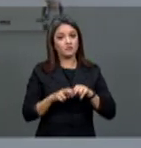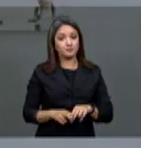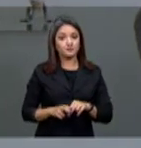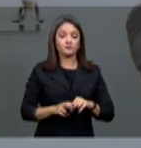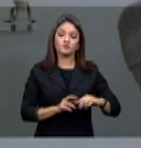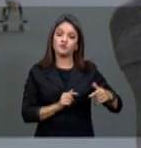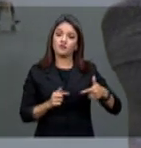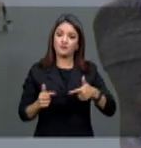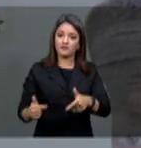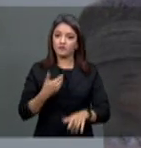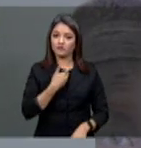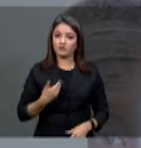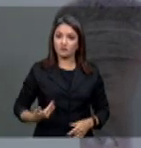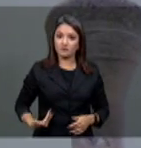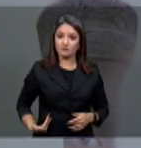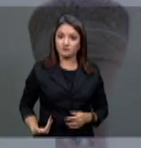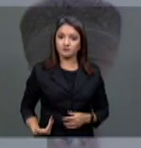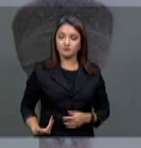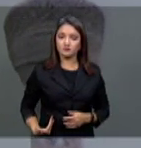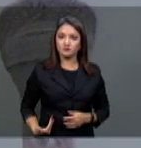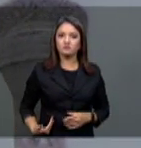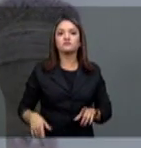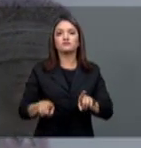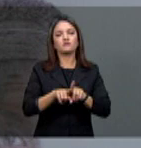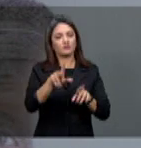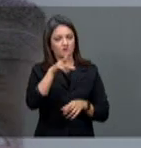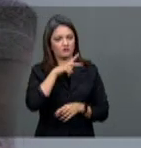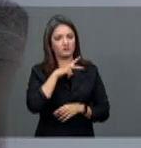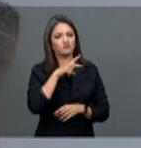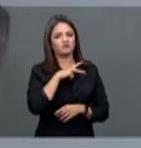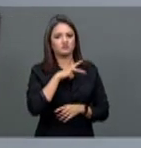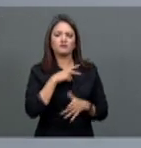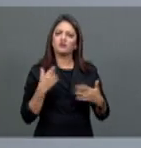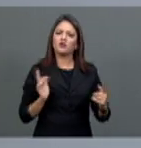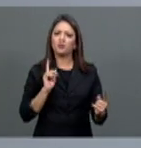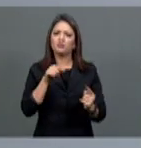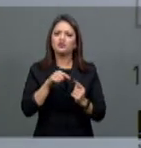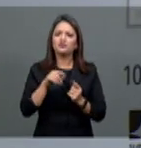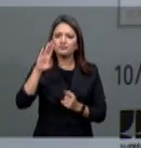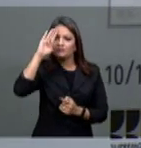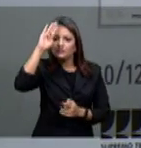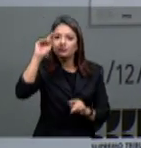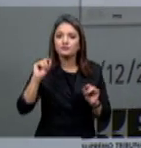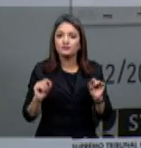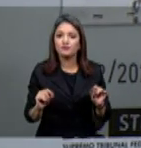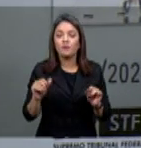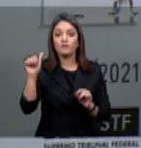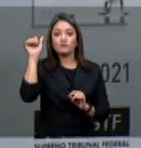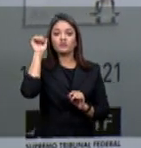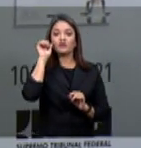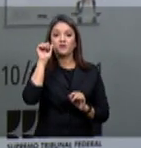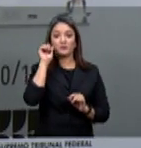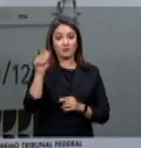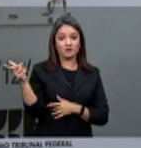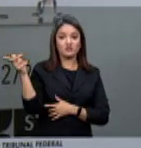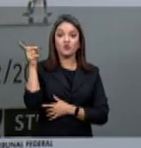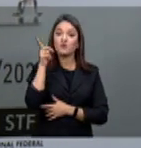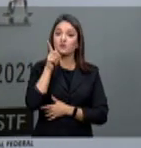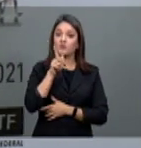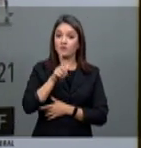políticas públicas e privadas e o objetivo é que as mulheres alcancem